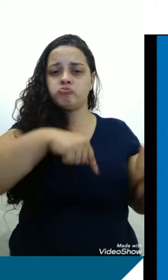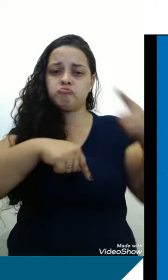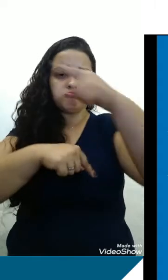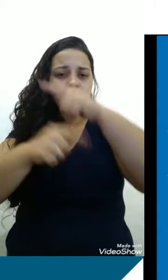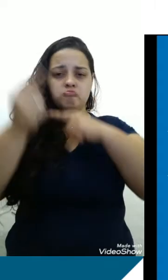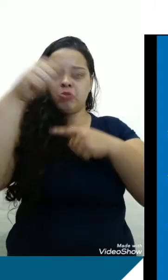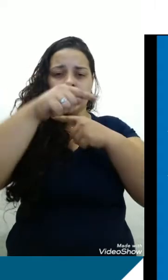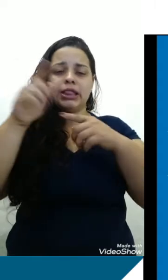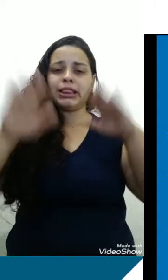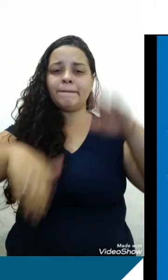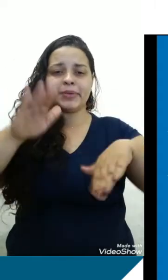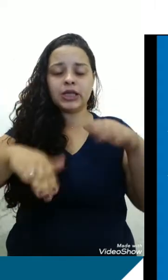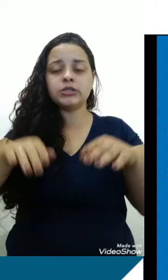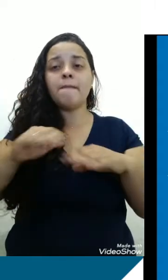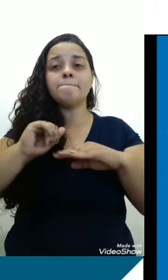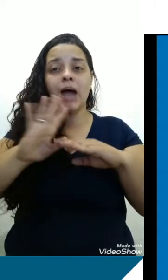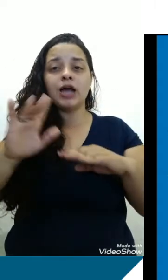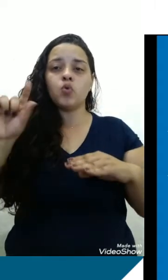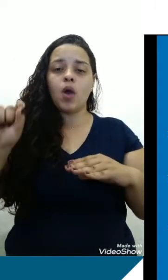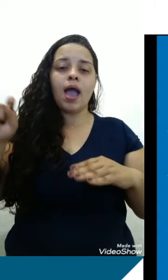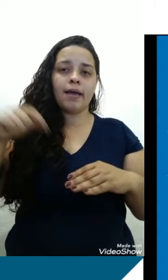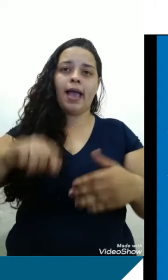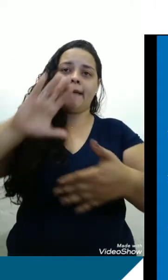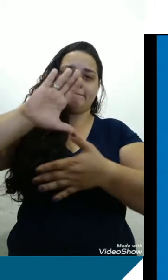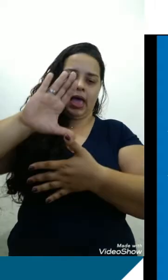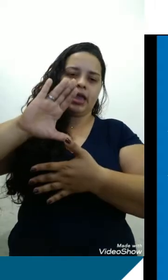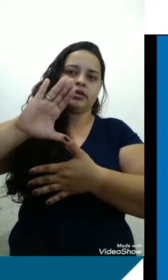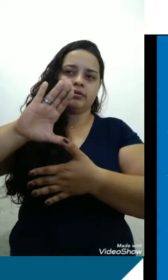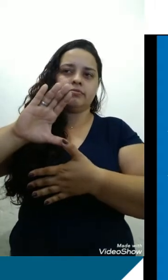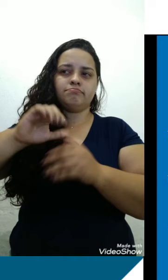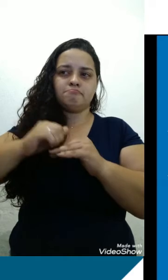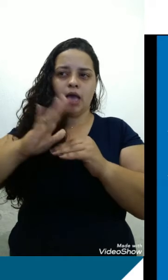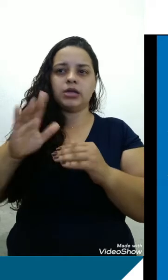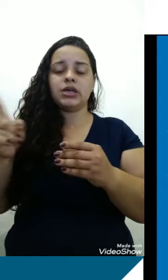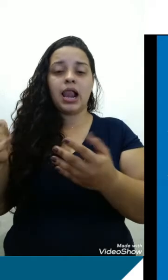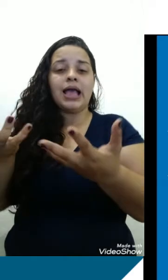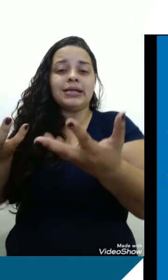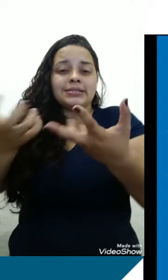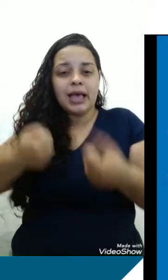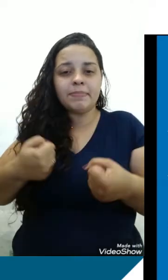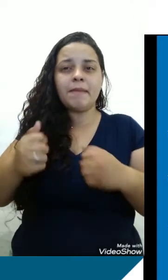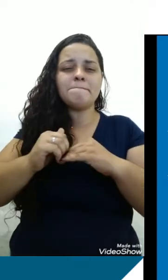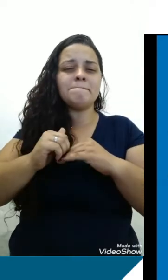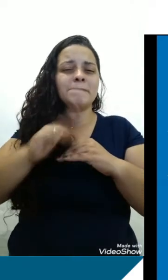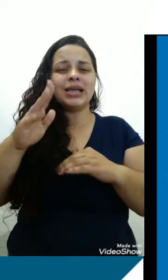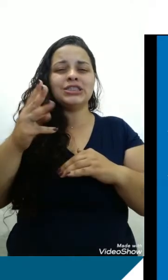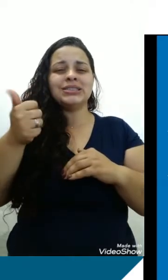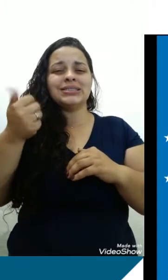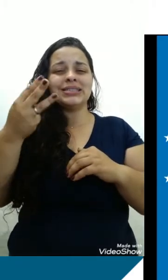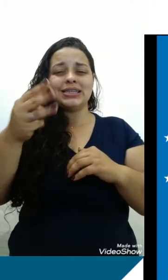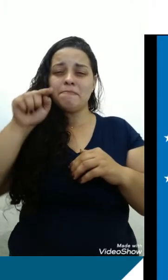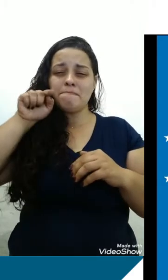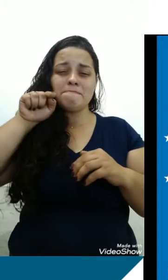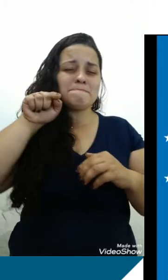do mundo, né, especialmente a América, né? A América ela vai receber mais de